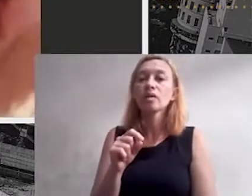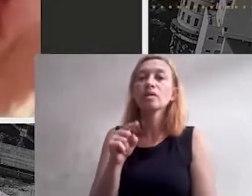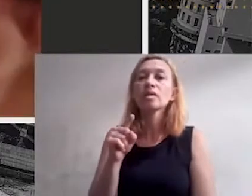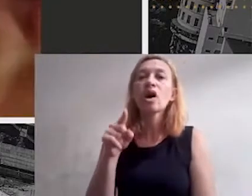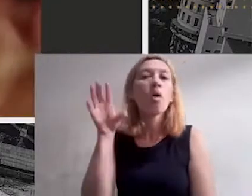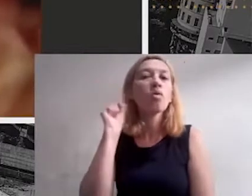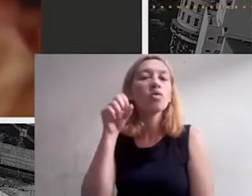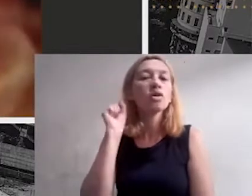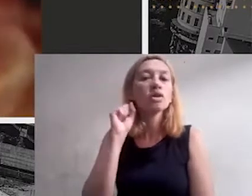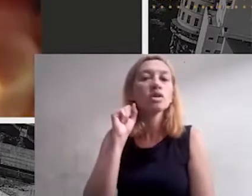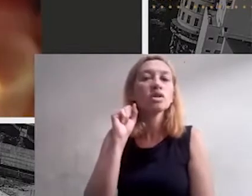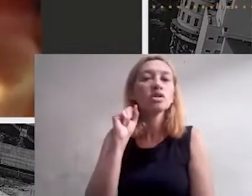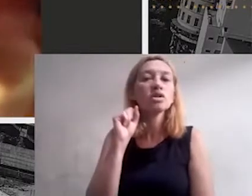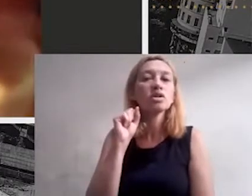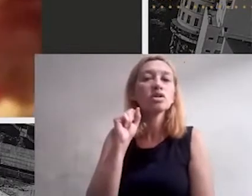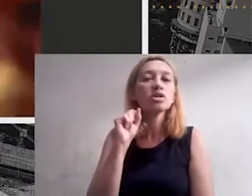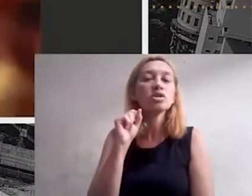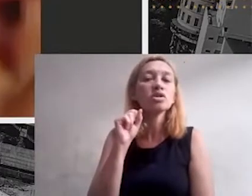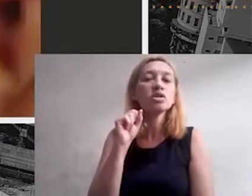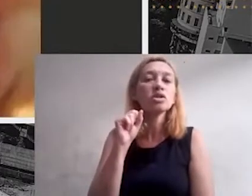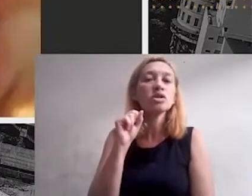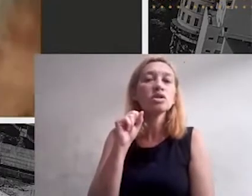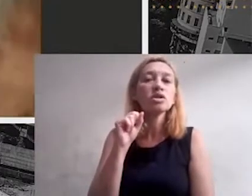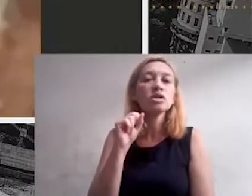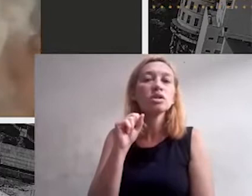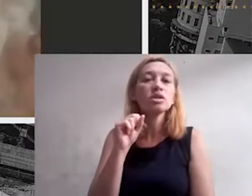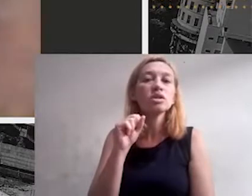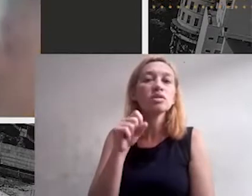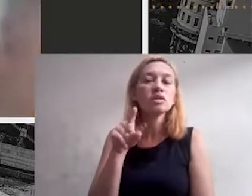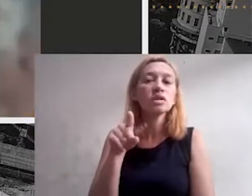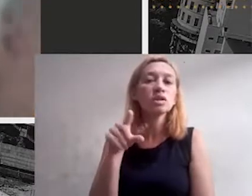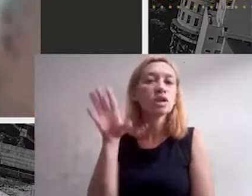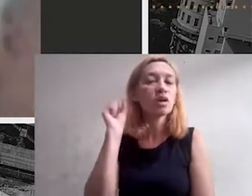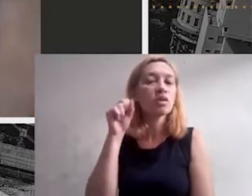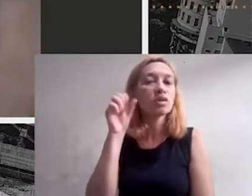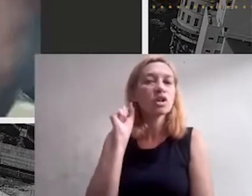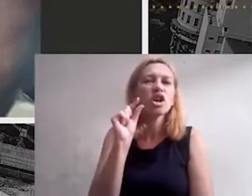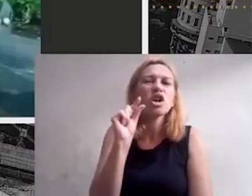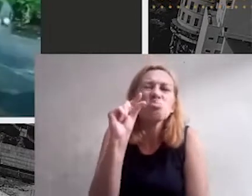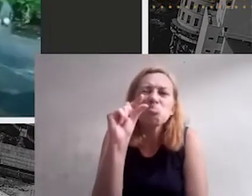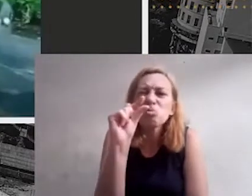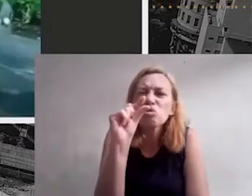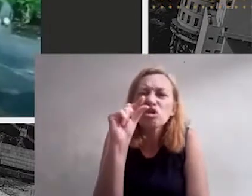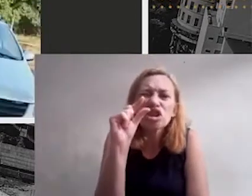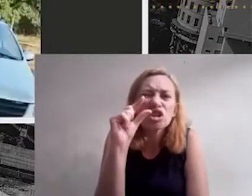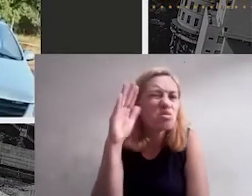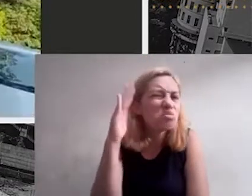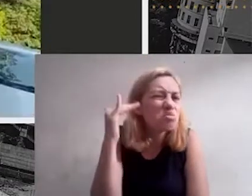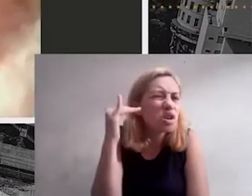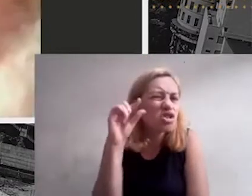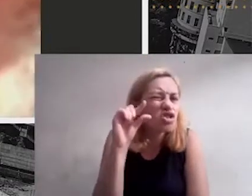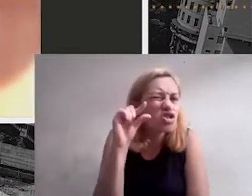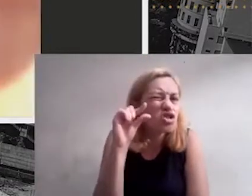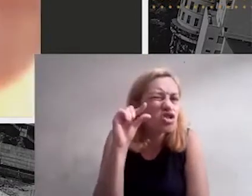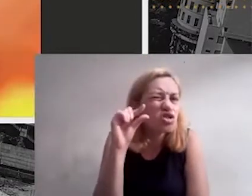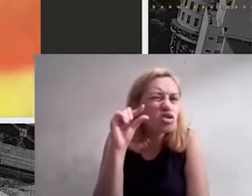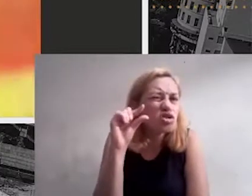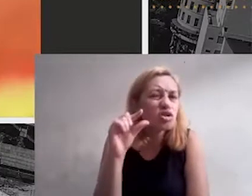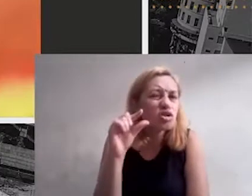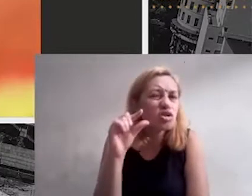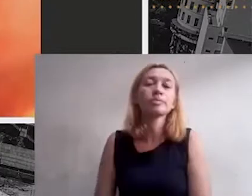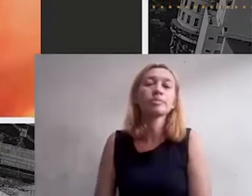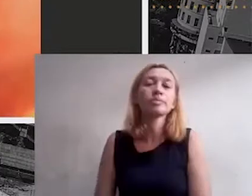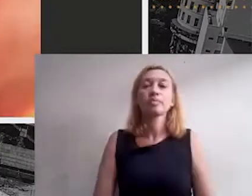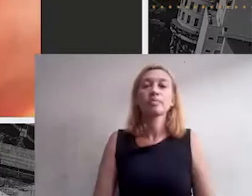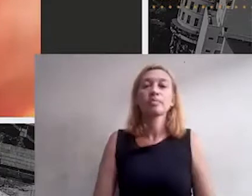Virgílio, você está ouvindo a gente? Você está me ouvindo? Eu estou ouvindo bem baixinho, mas estou ouvindo. Pode falar. Tá bom. Tá, vou falar alto,